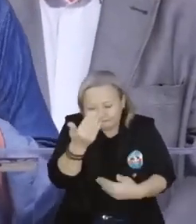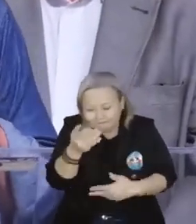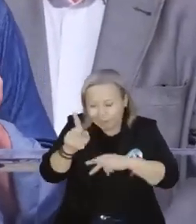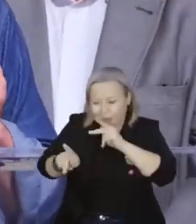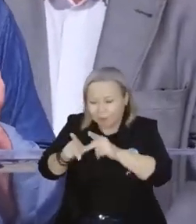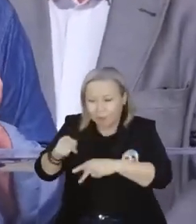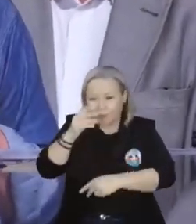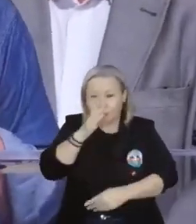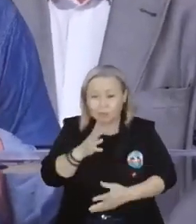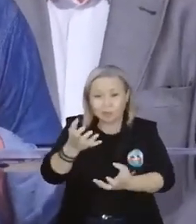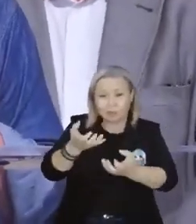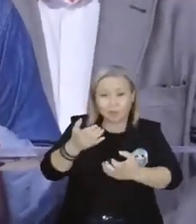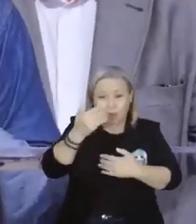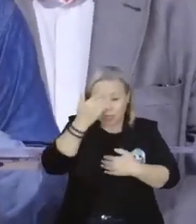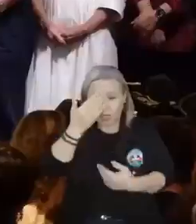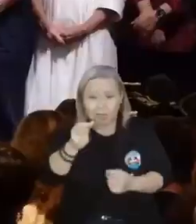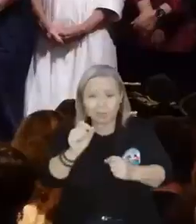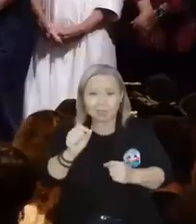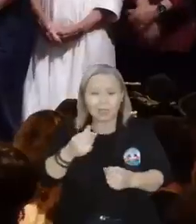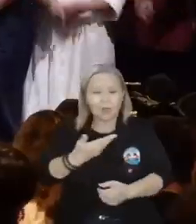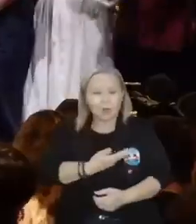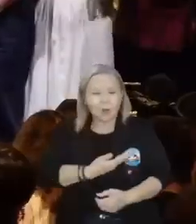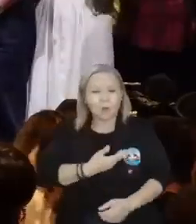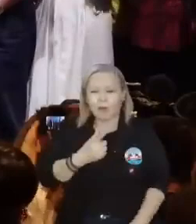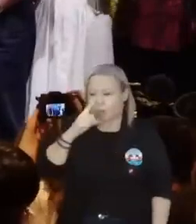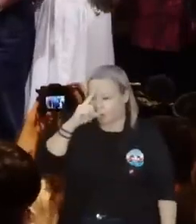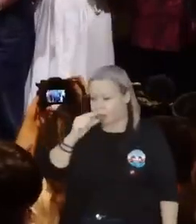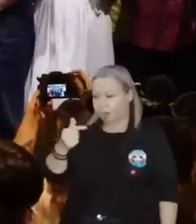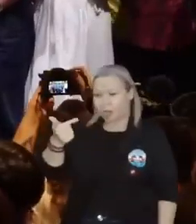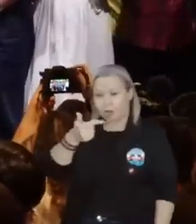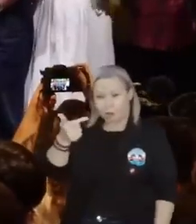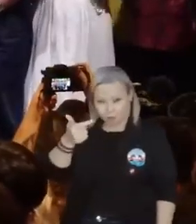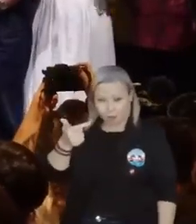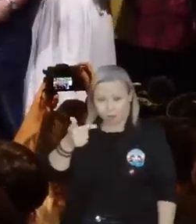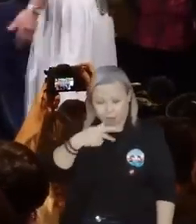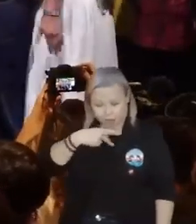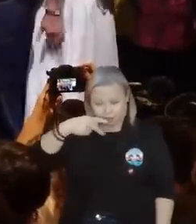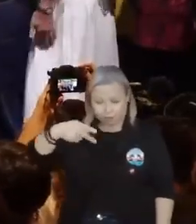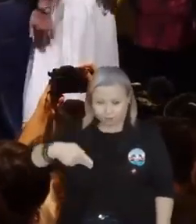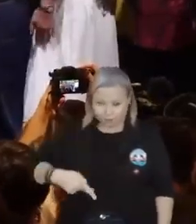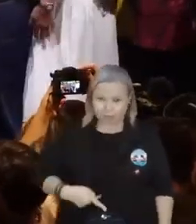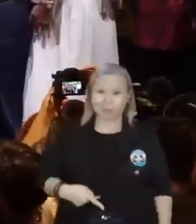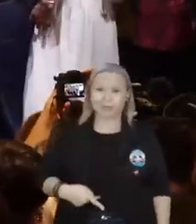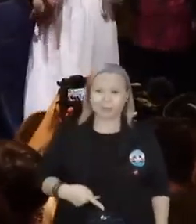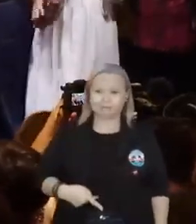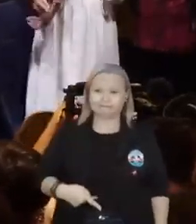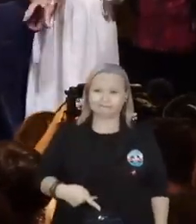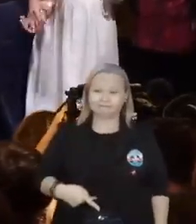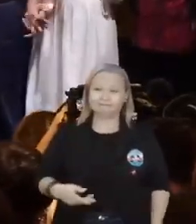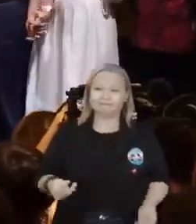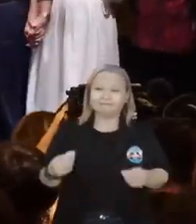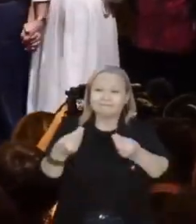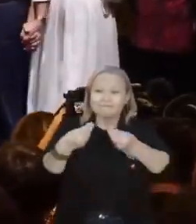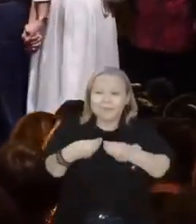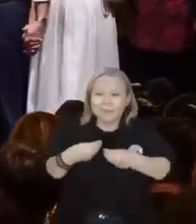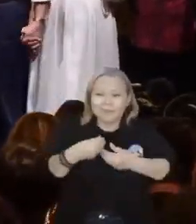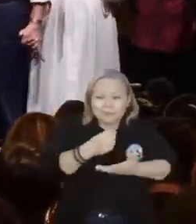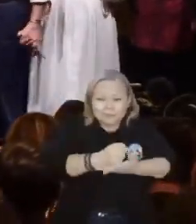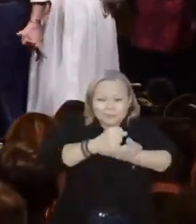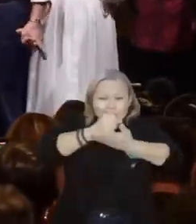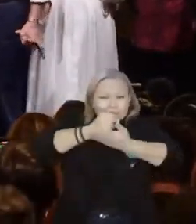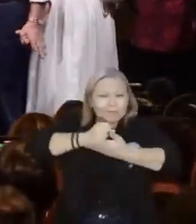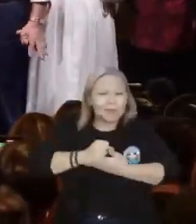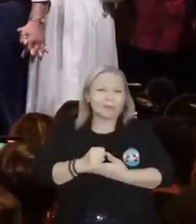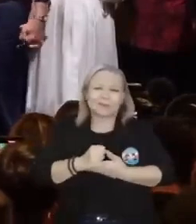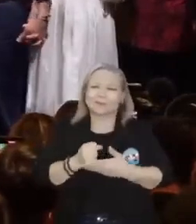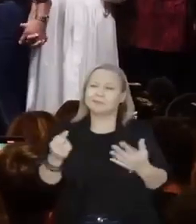ao companheiro Alckmin, o meu vice-presidente, que deu uma contribuição extraordinária.